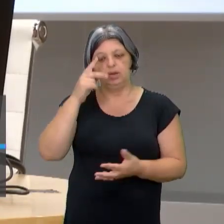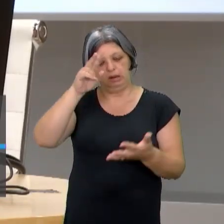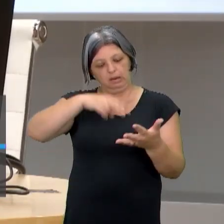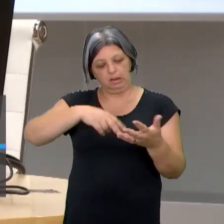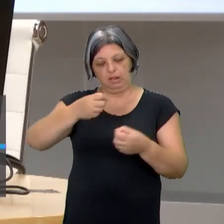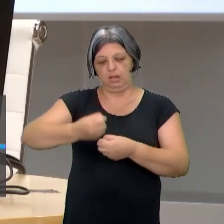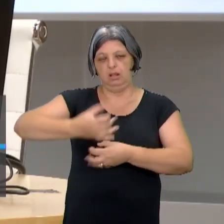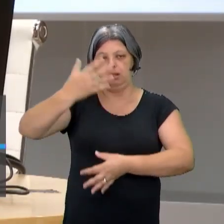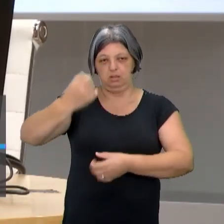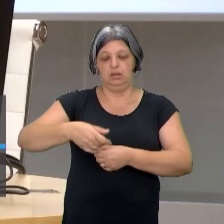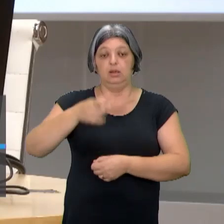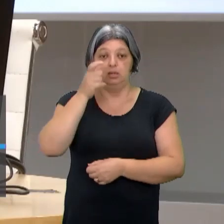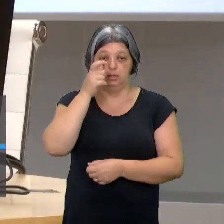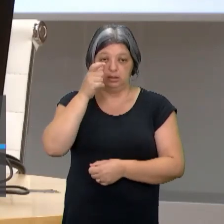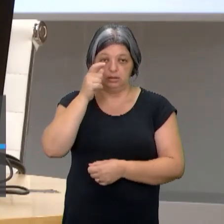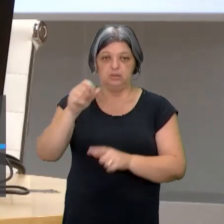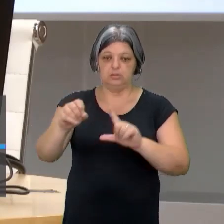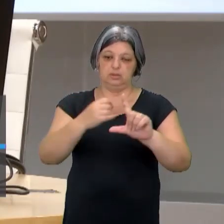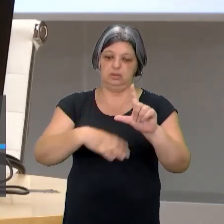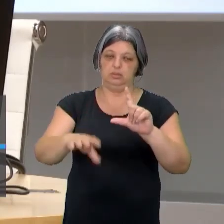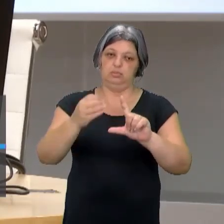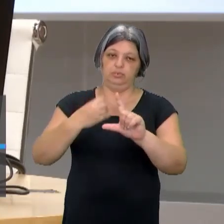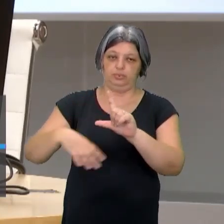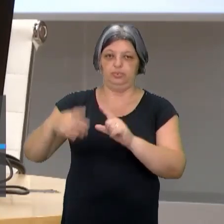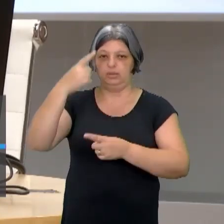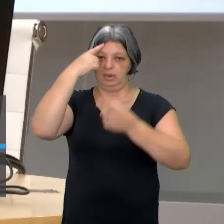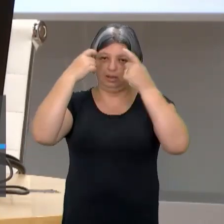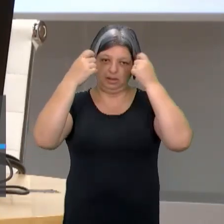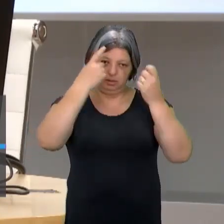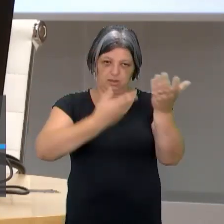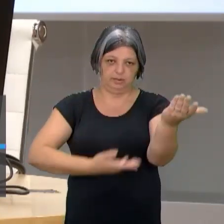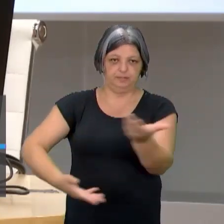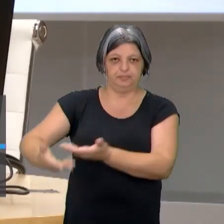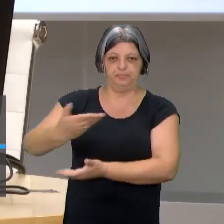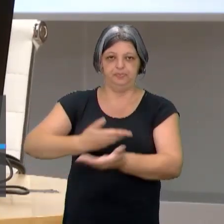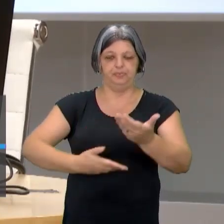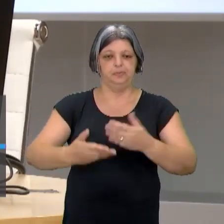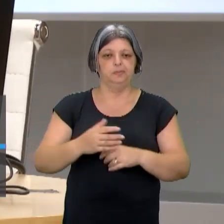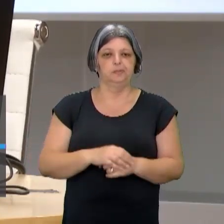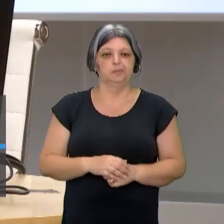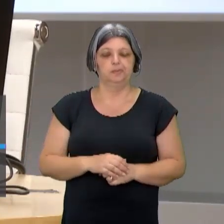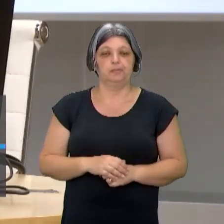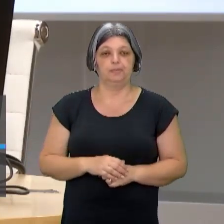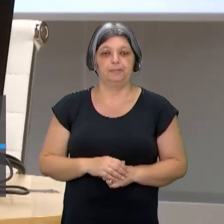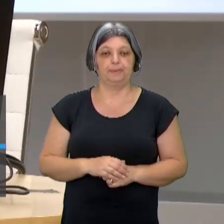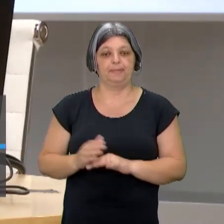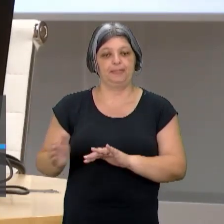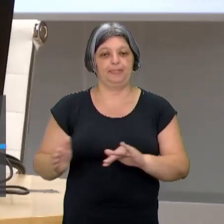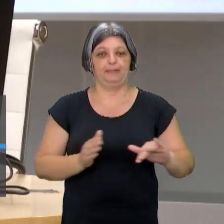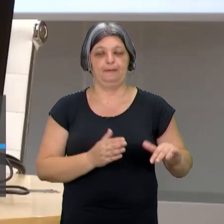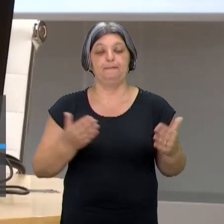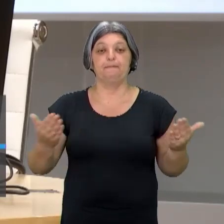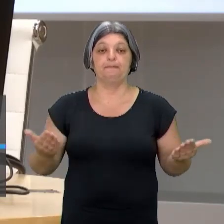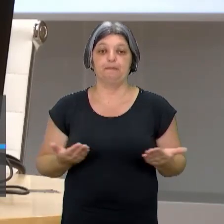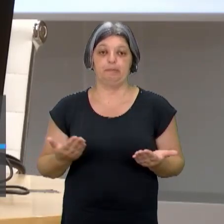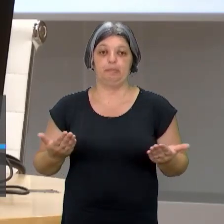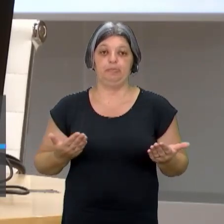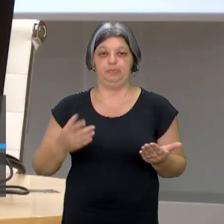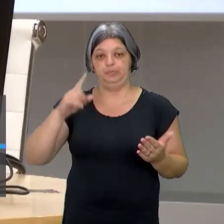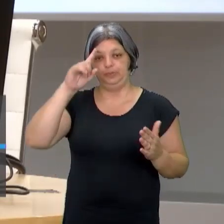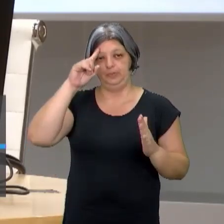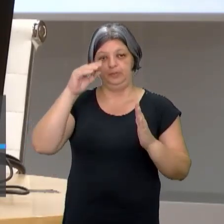bem interessante aí compartilhar essas ideias com todo mundo, tá bom? Agora, a gente vai então para a agenda